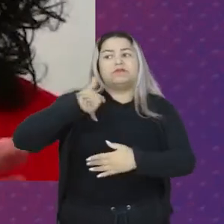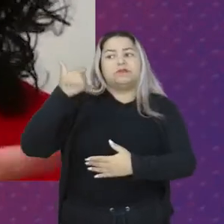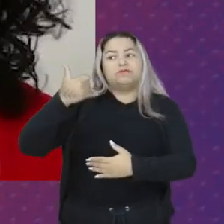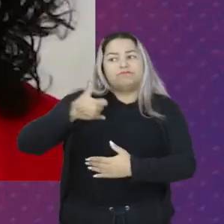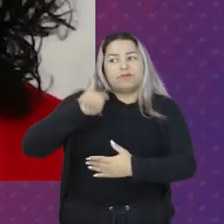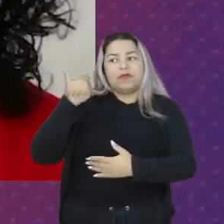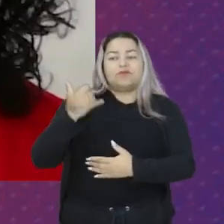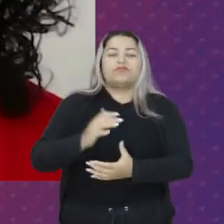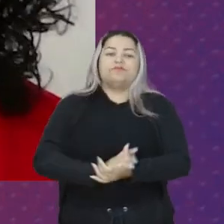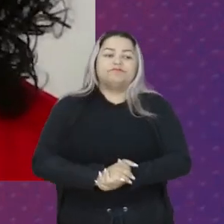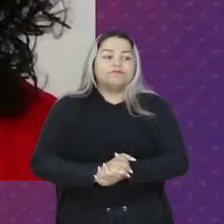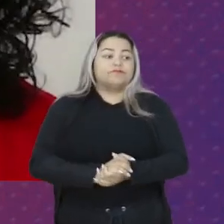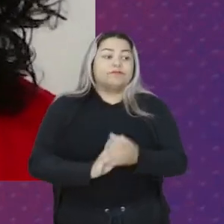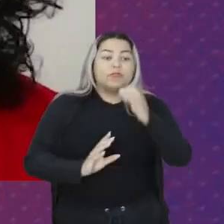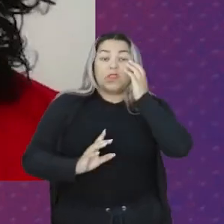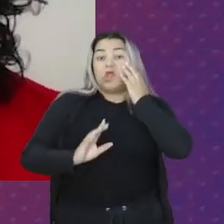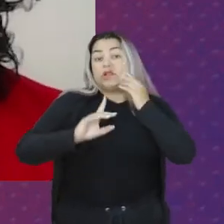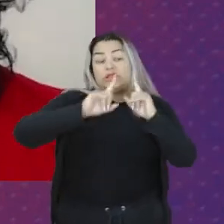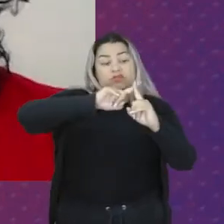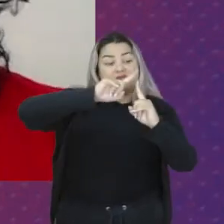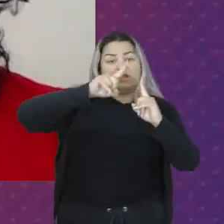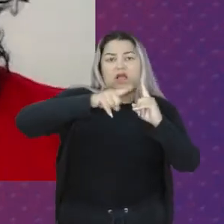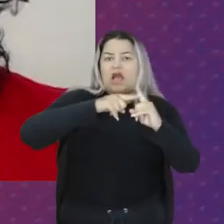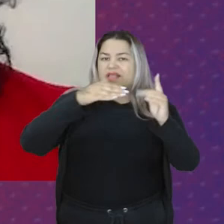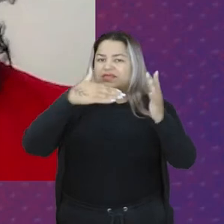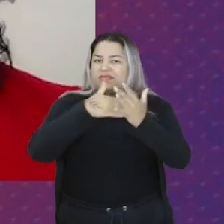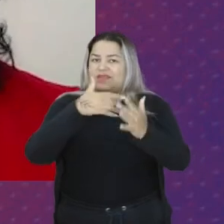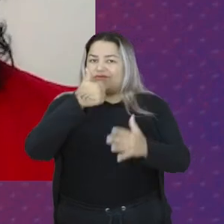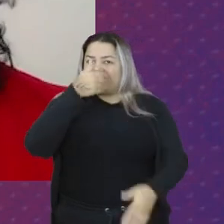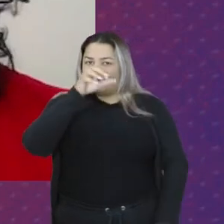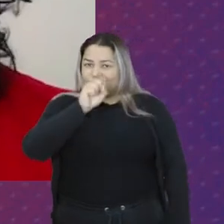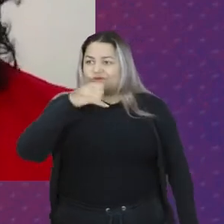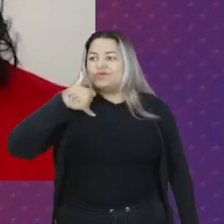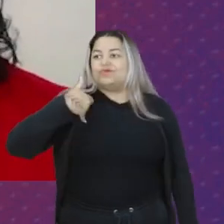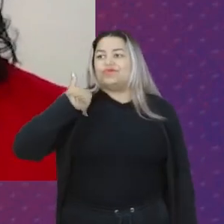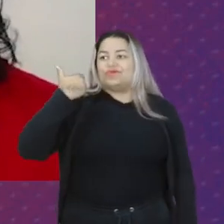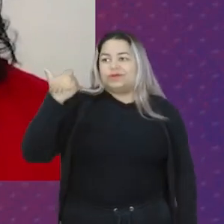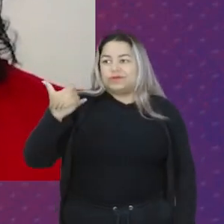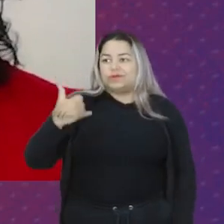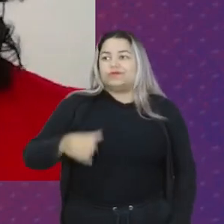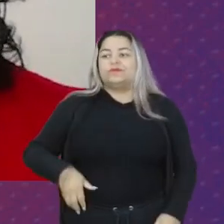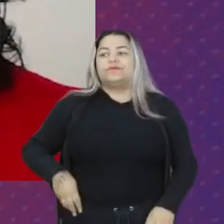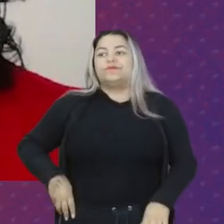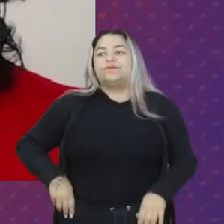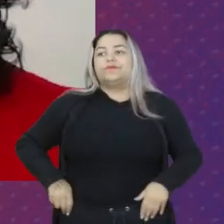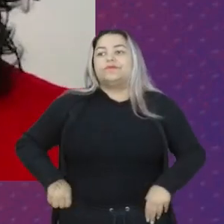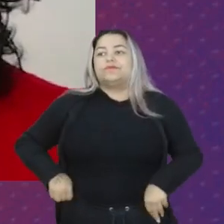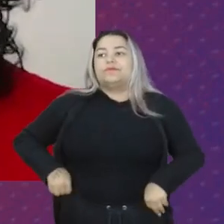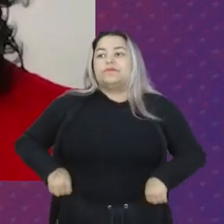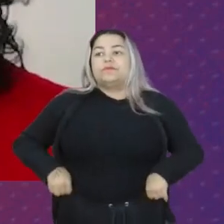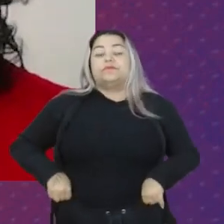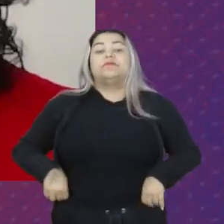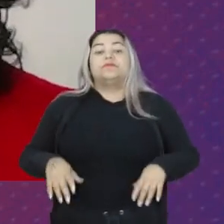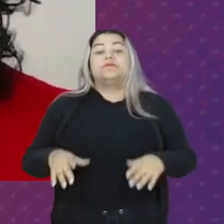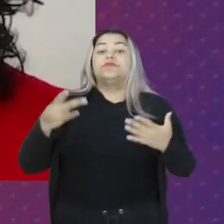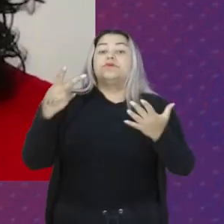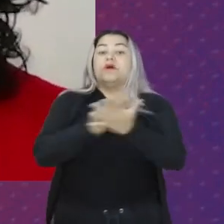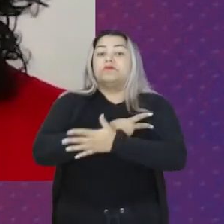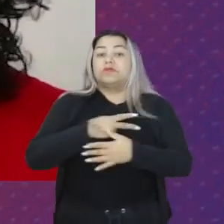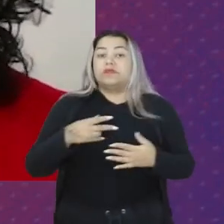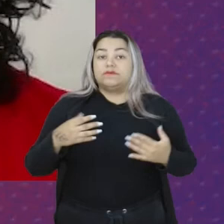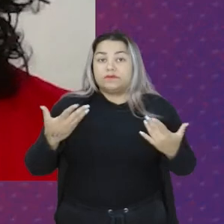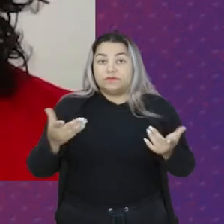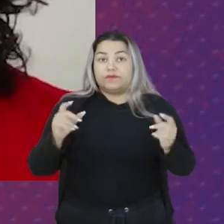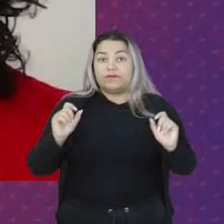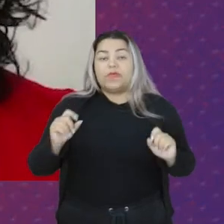etária, desde a gestação até os 18 anos incompletos. E aí, quando